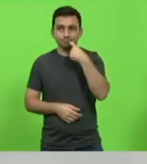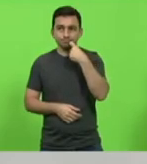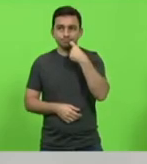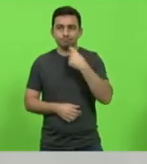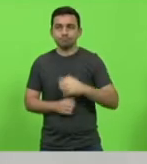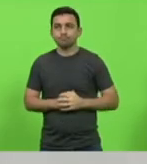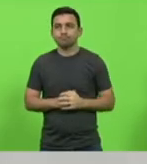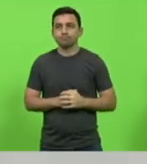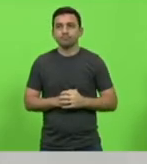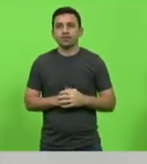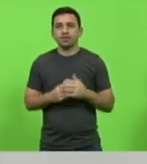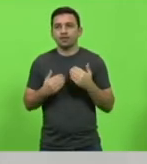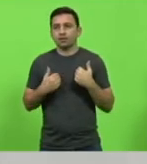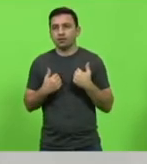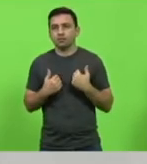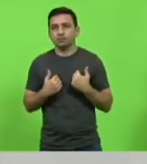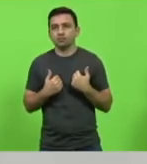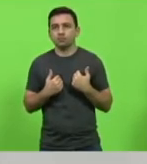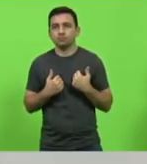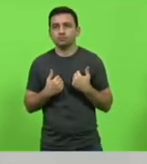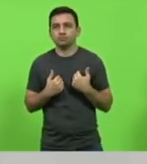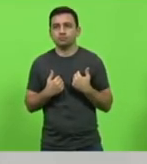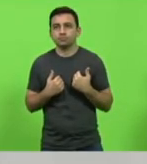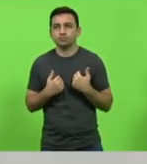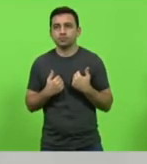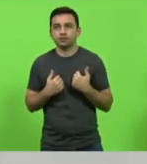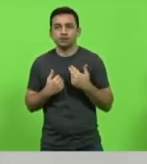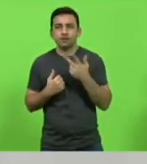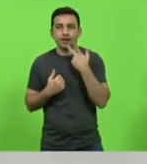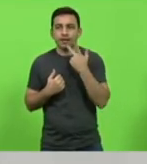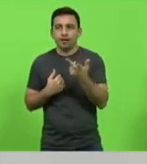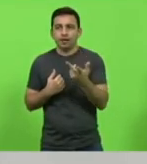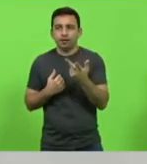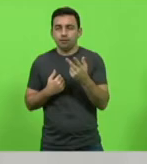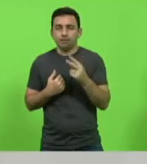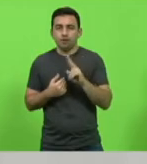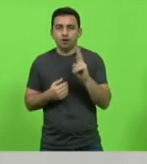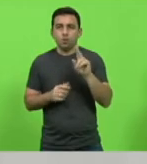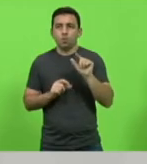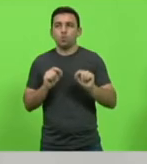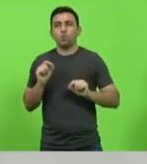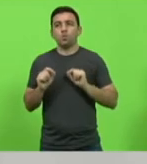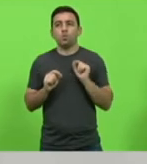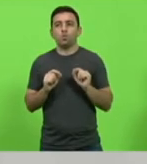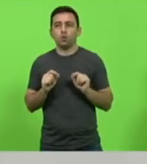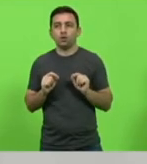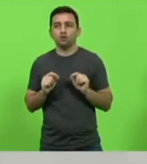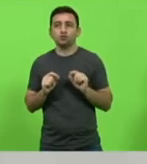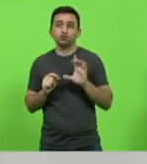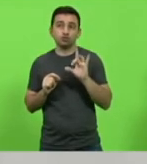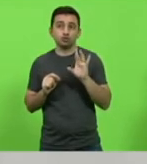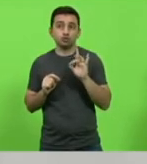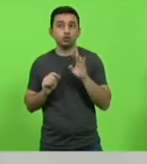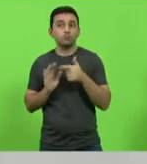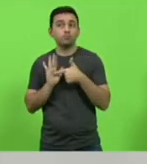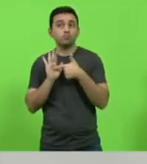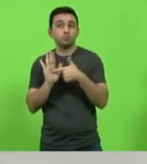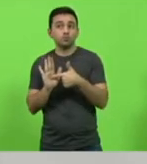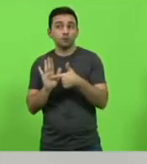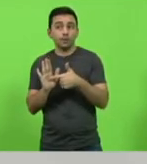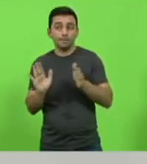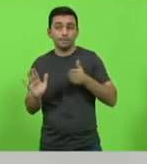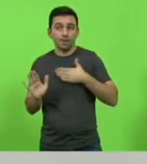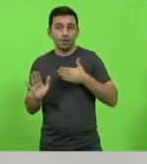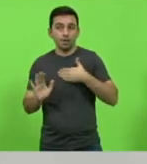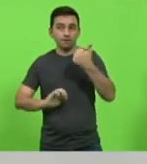mas eu não vou aqui é emitir juízo de valor em relação a isso apenas apontar na